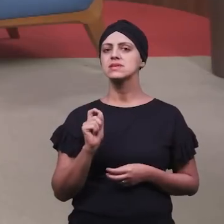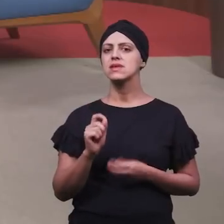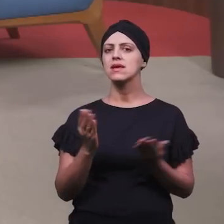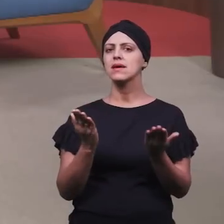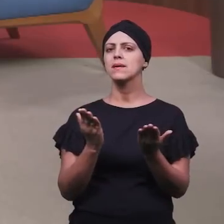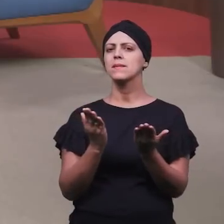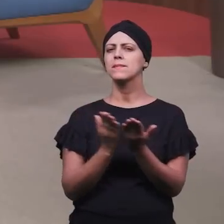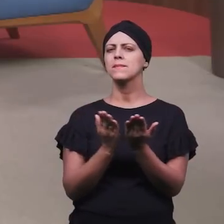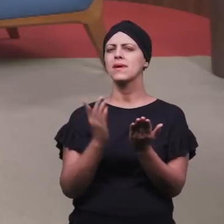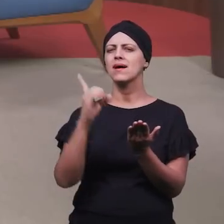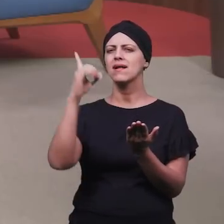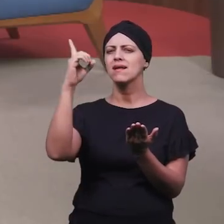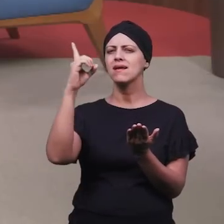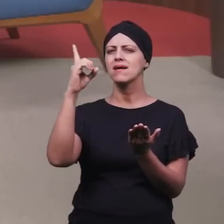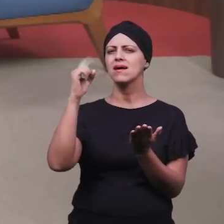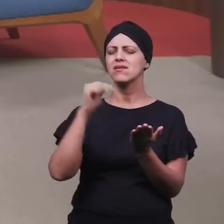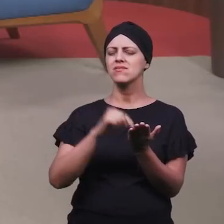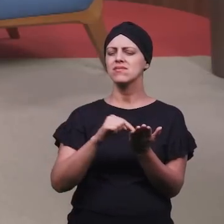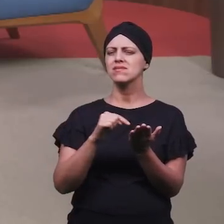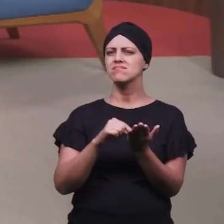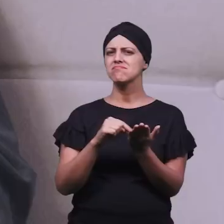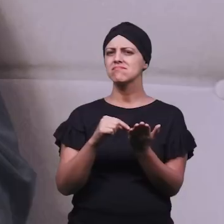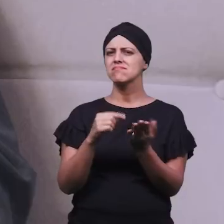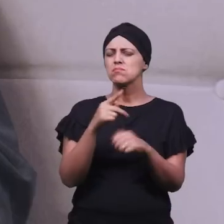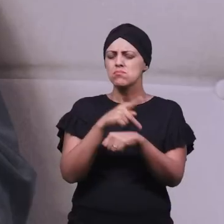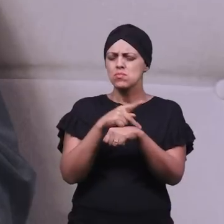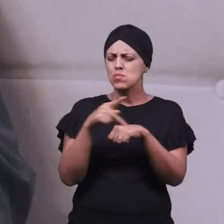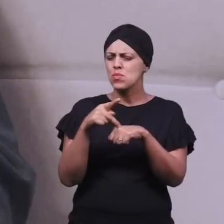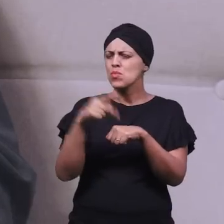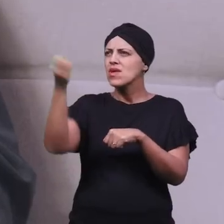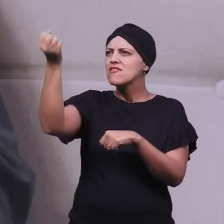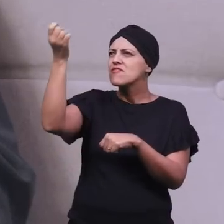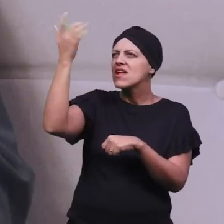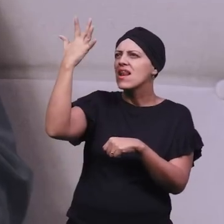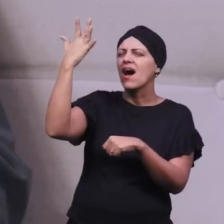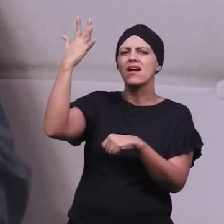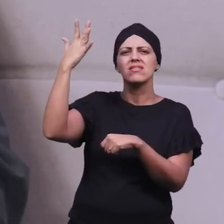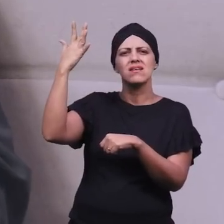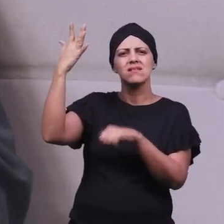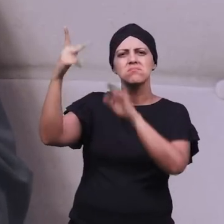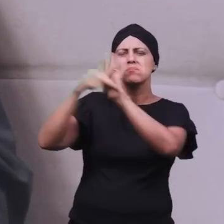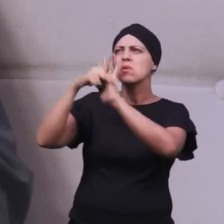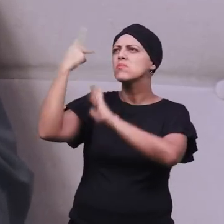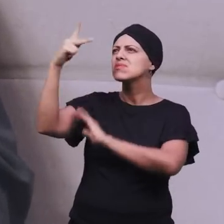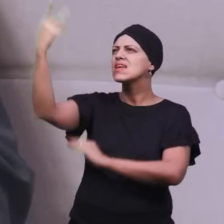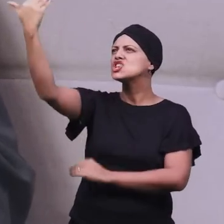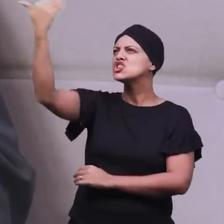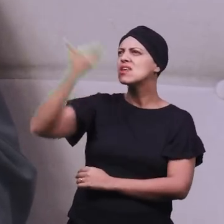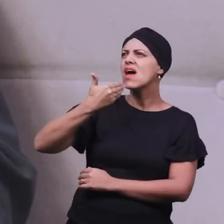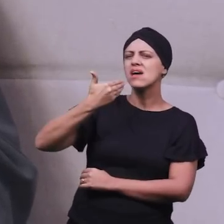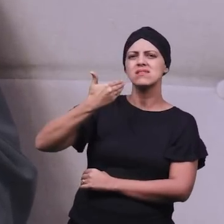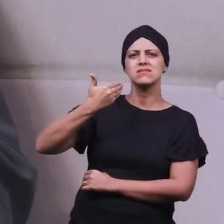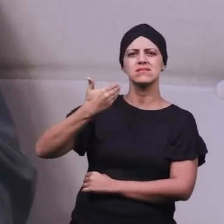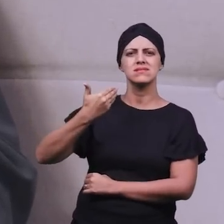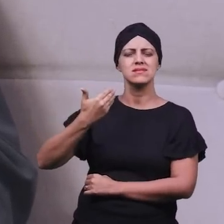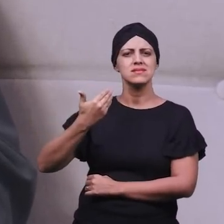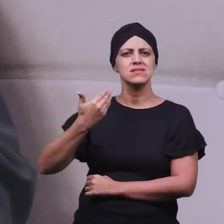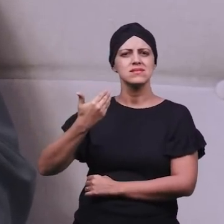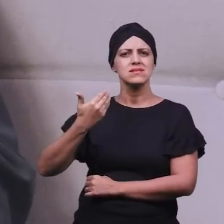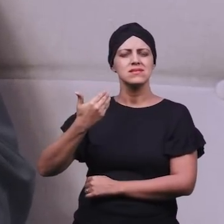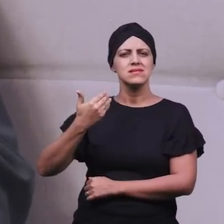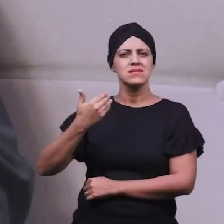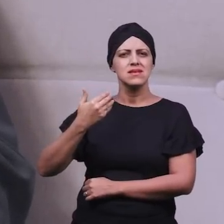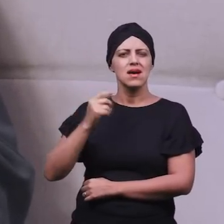que a palavra genuína, pura e revelada, quando